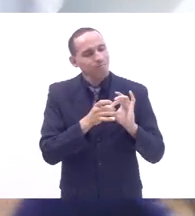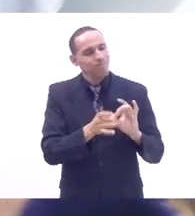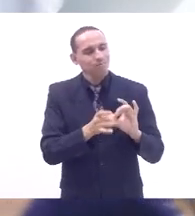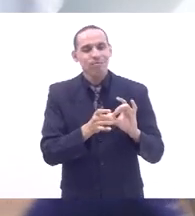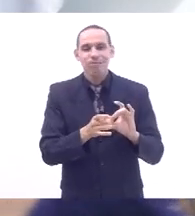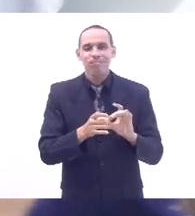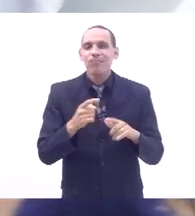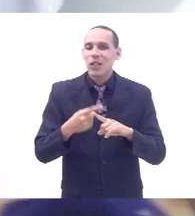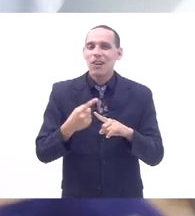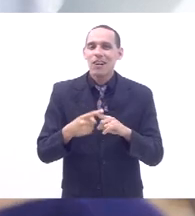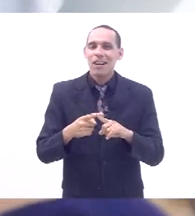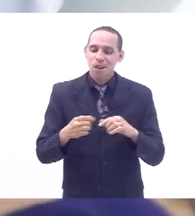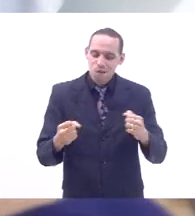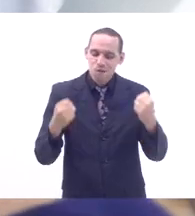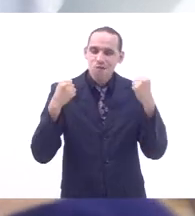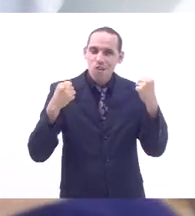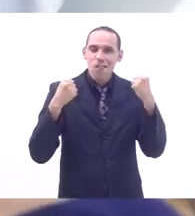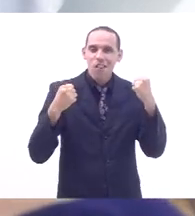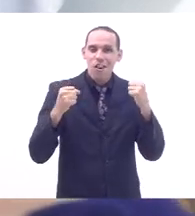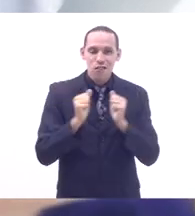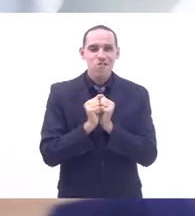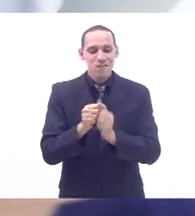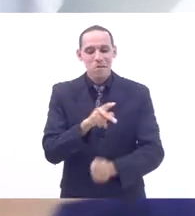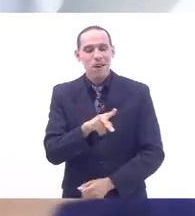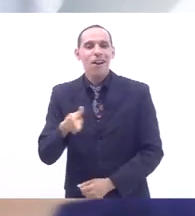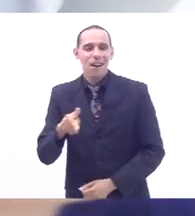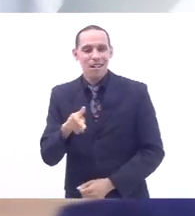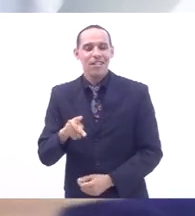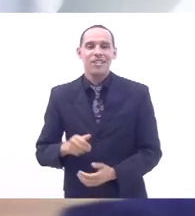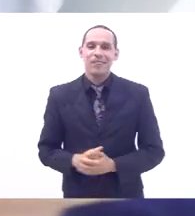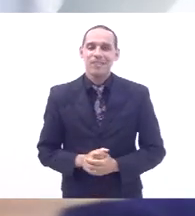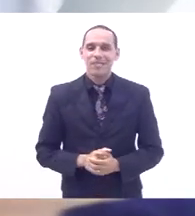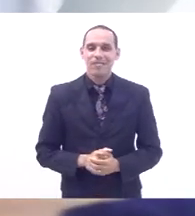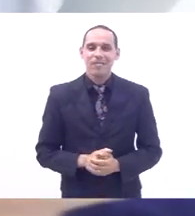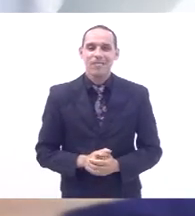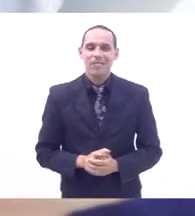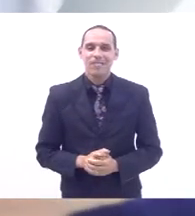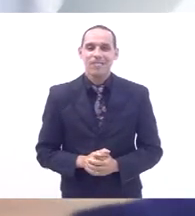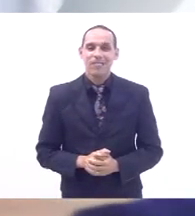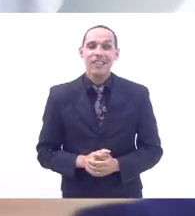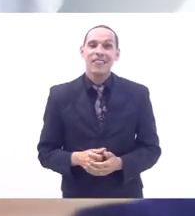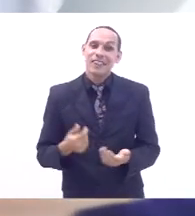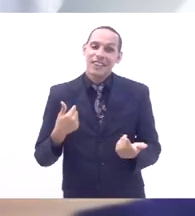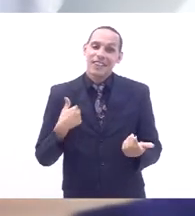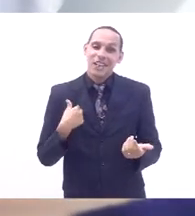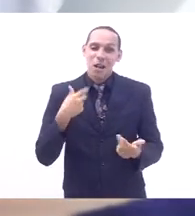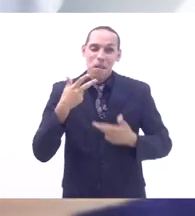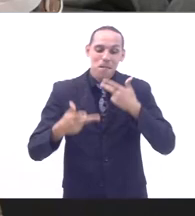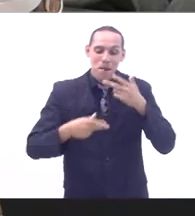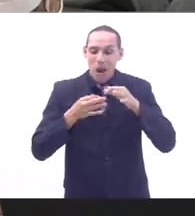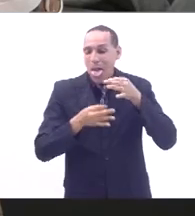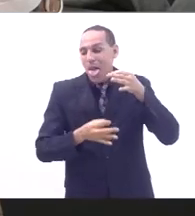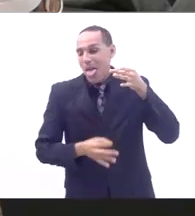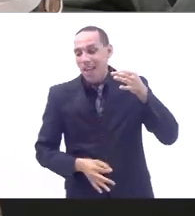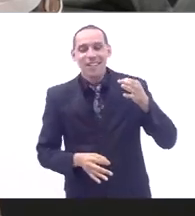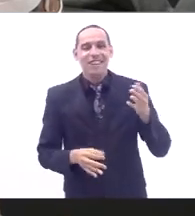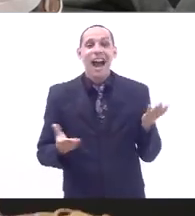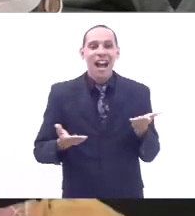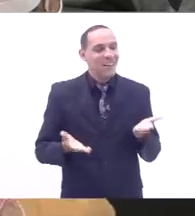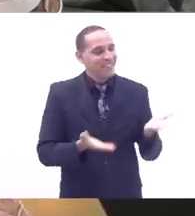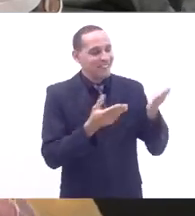mais uma força que a gente está com o presidente da casa. Tá bom? E eu falo muito, deixar o Marcelo